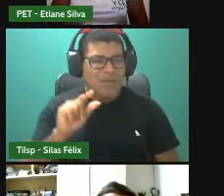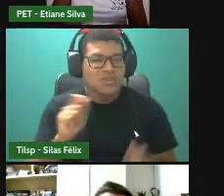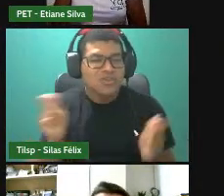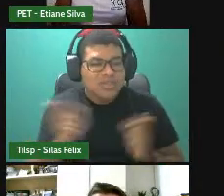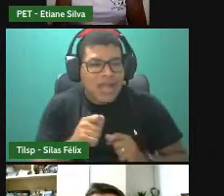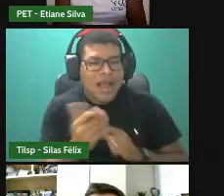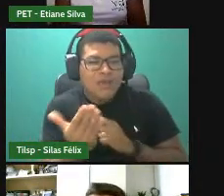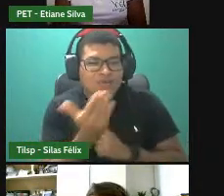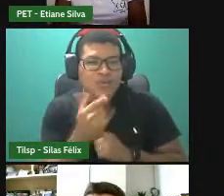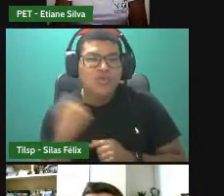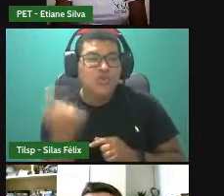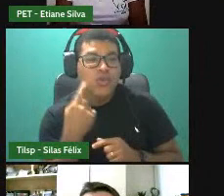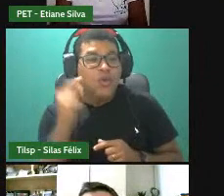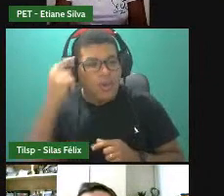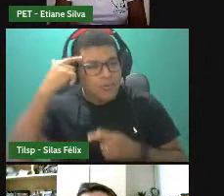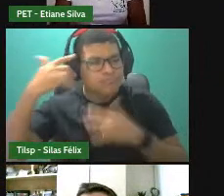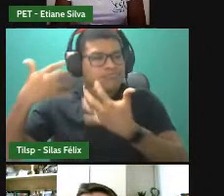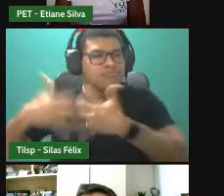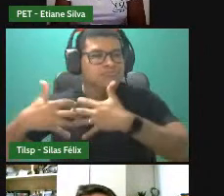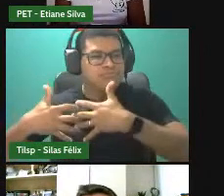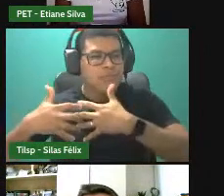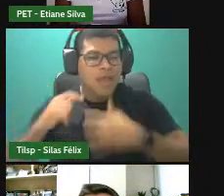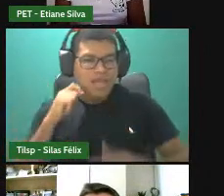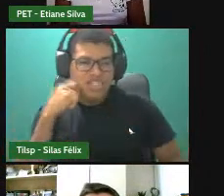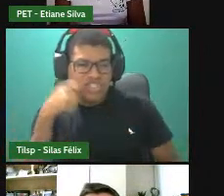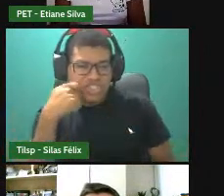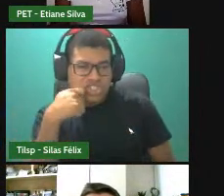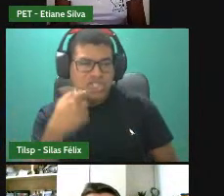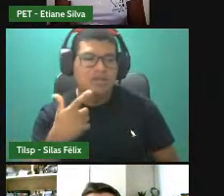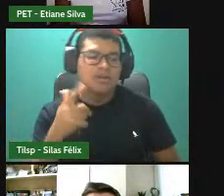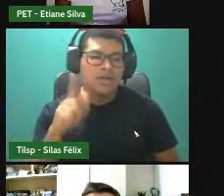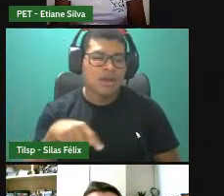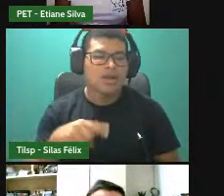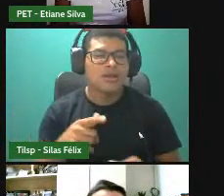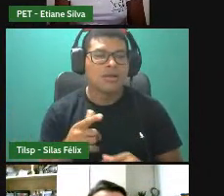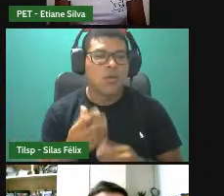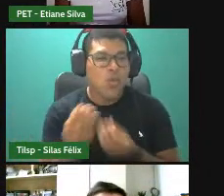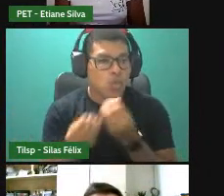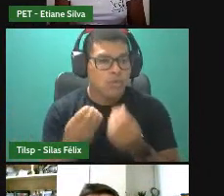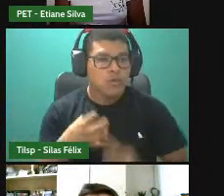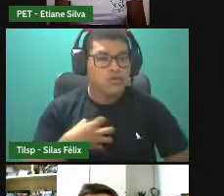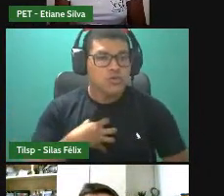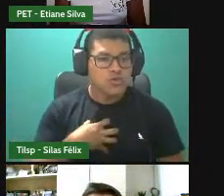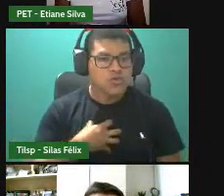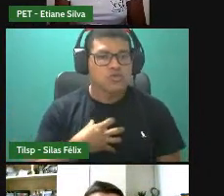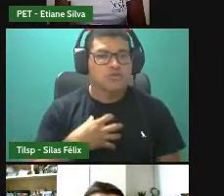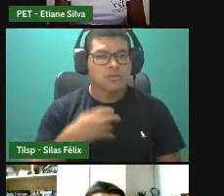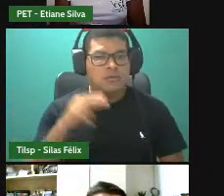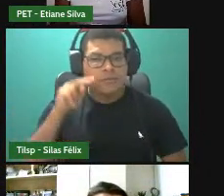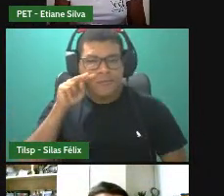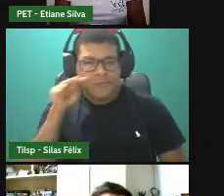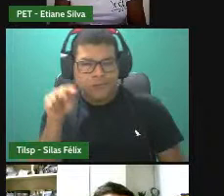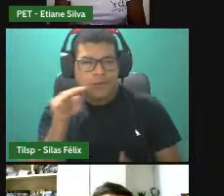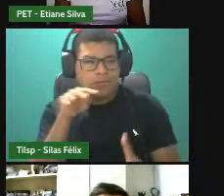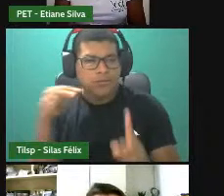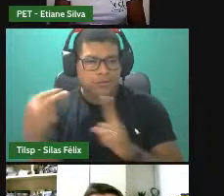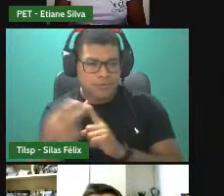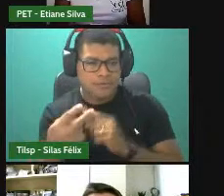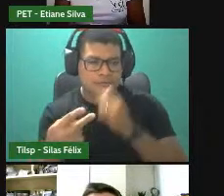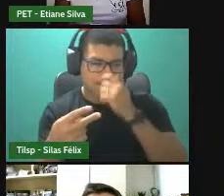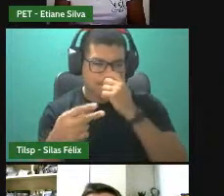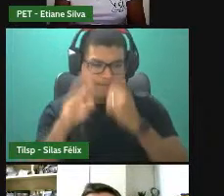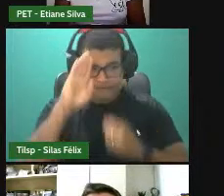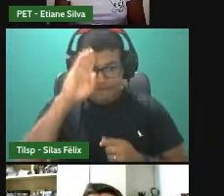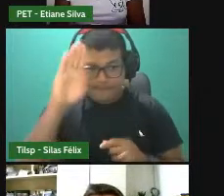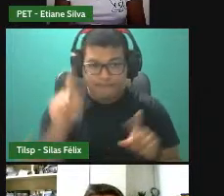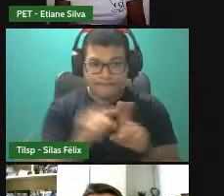pouquinho sobre a própria odontologia, né, as condições que a gente enxerga, às vezes, da odontologia, principalmente, né, imagino que no